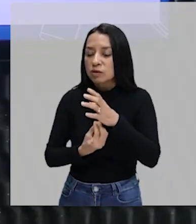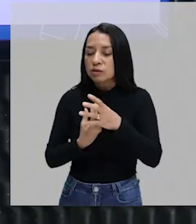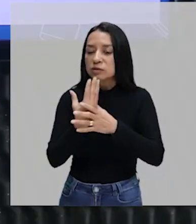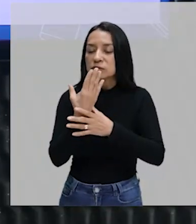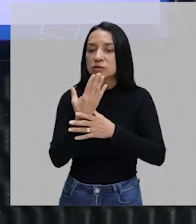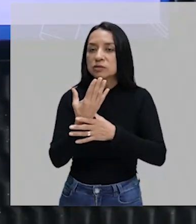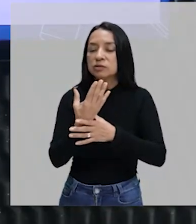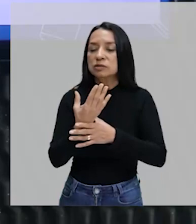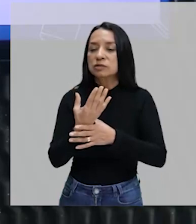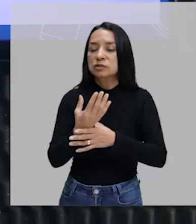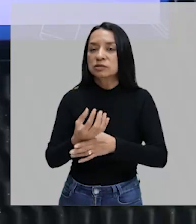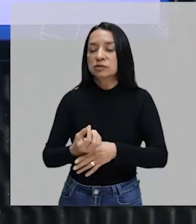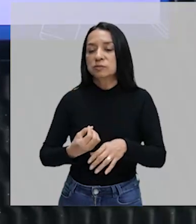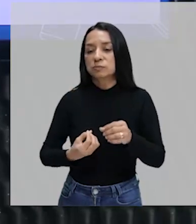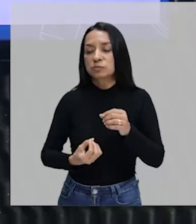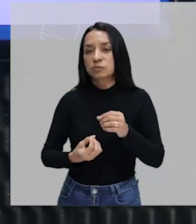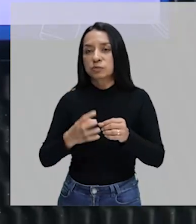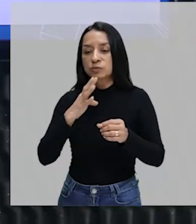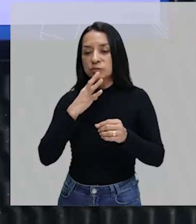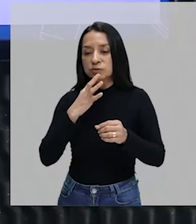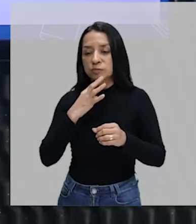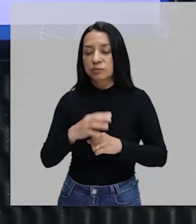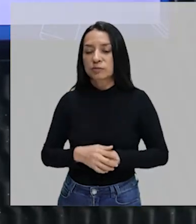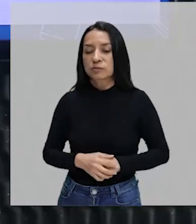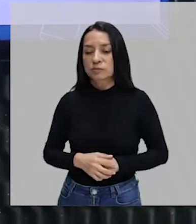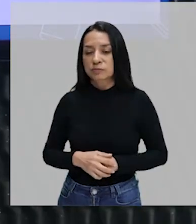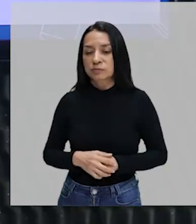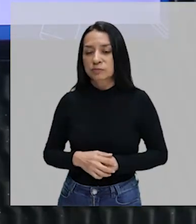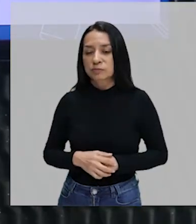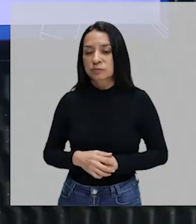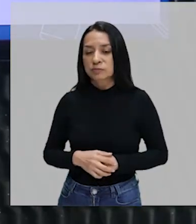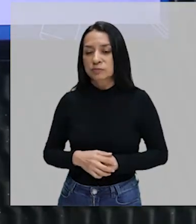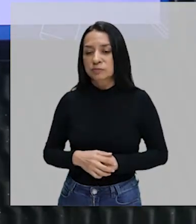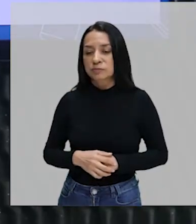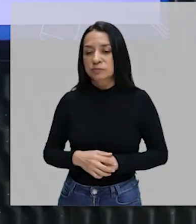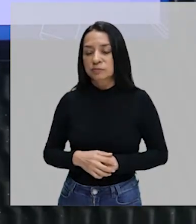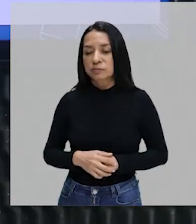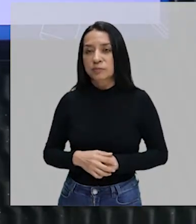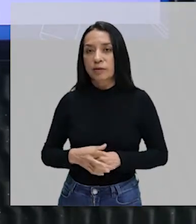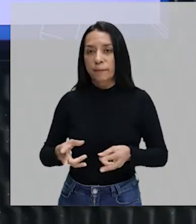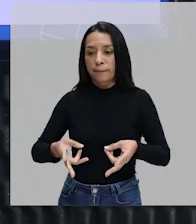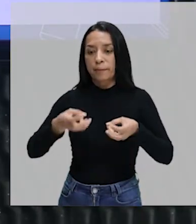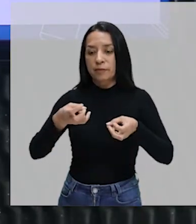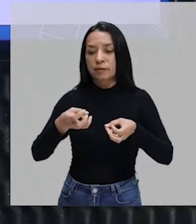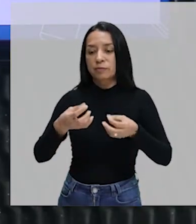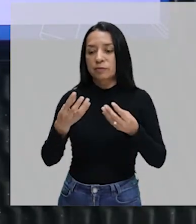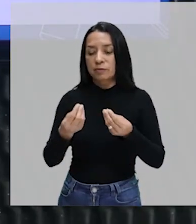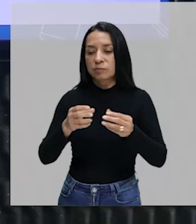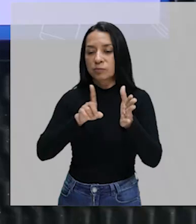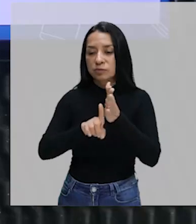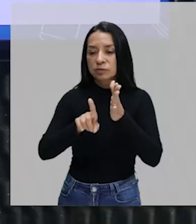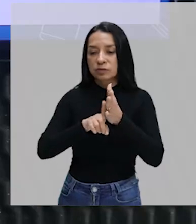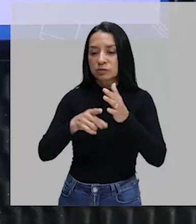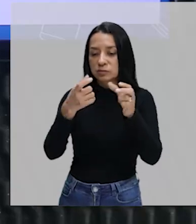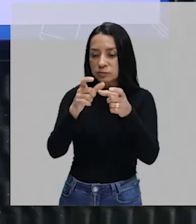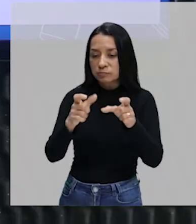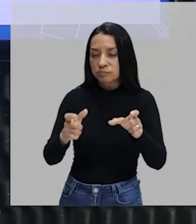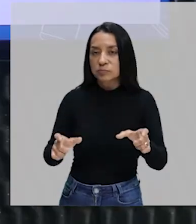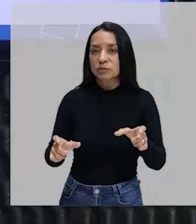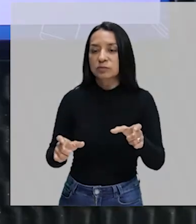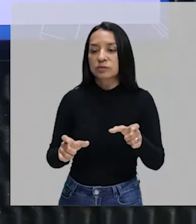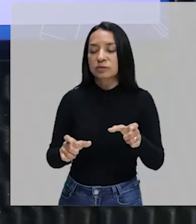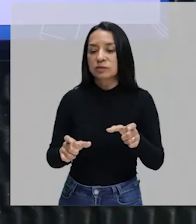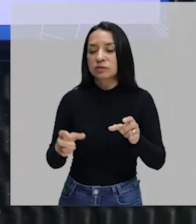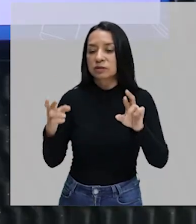conhecimento, origem do conhecimento. E aí você vai perceber que muitas questões, a maioria,